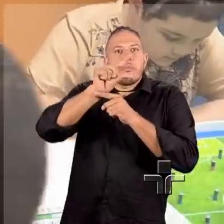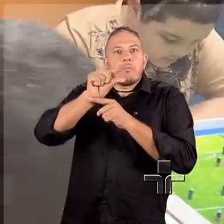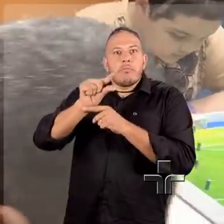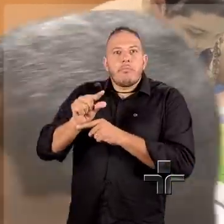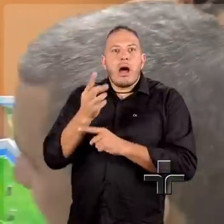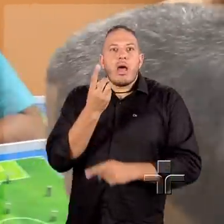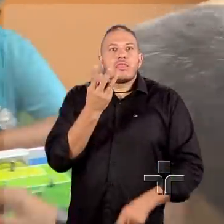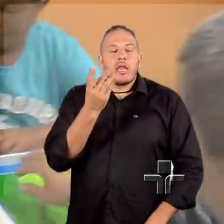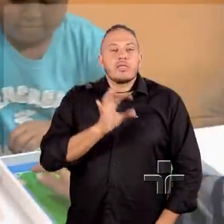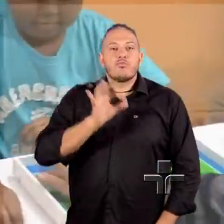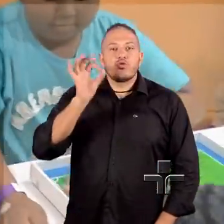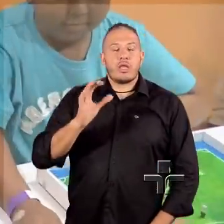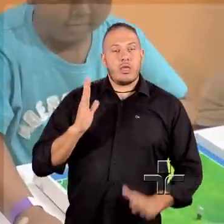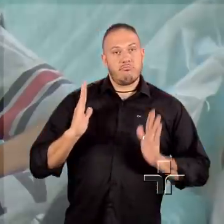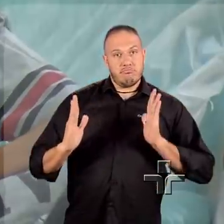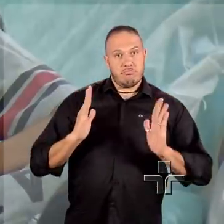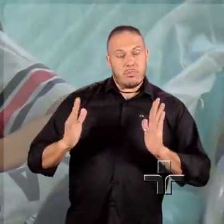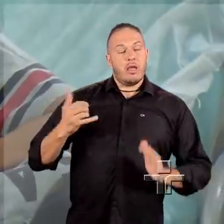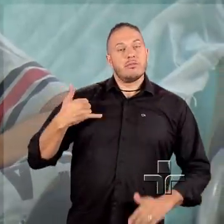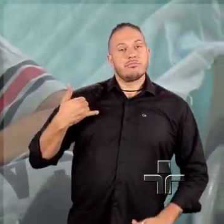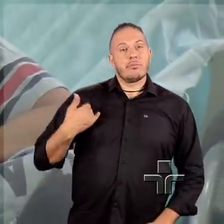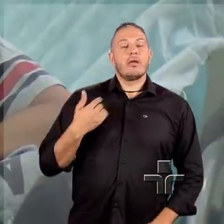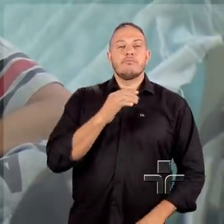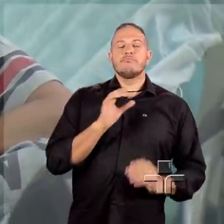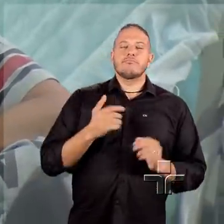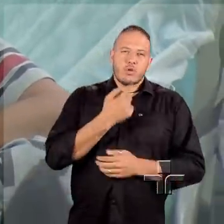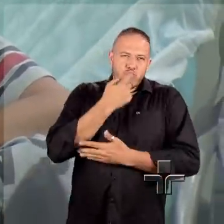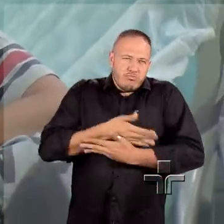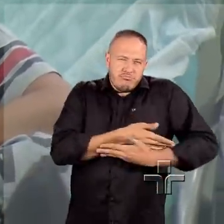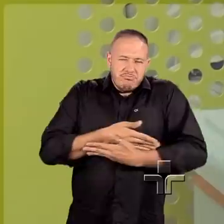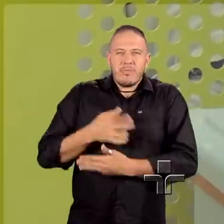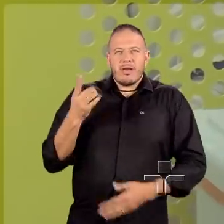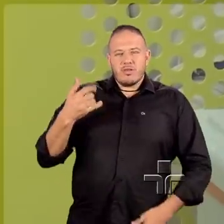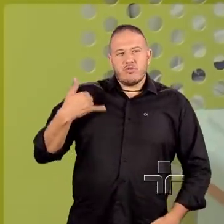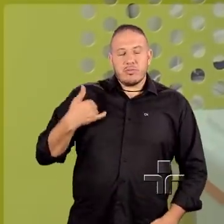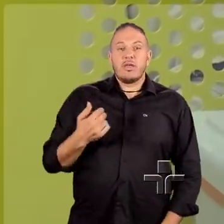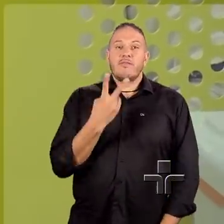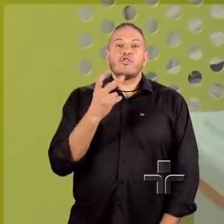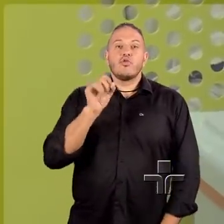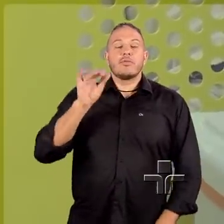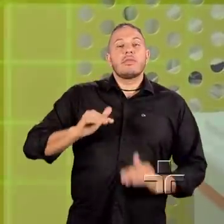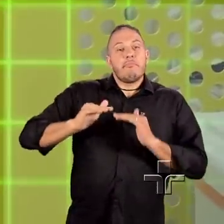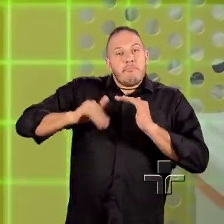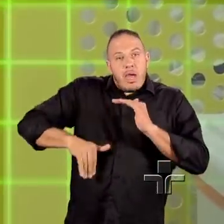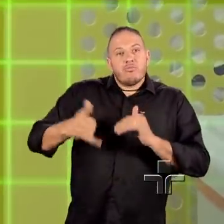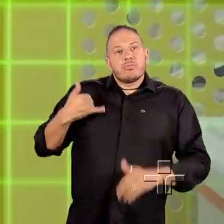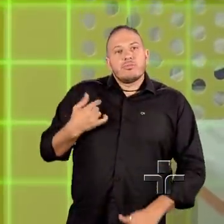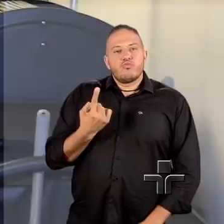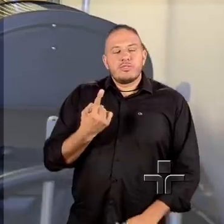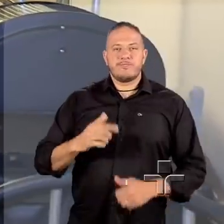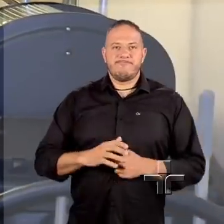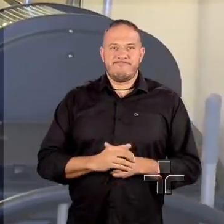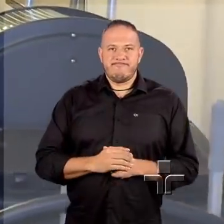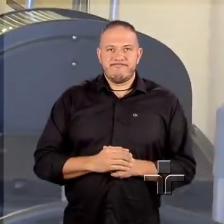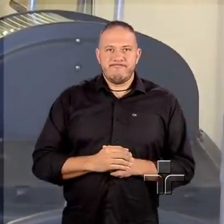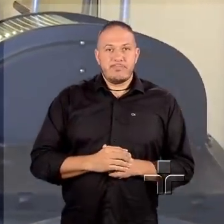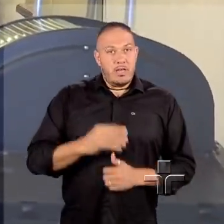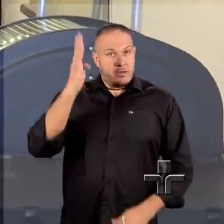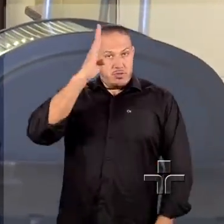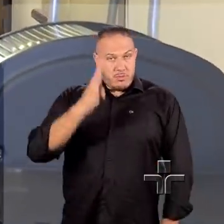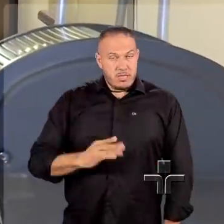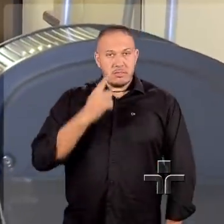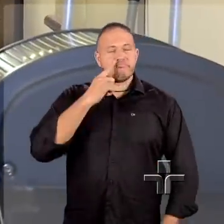13%, entre 0 e 14 anos e 28% entre os menores de 1 ano de idade. Brasil